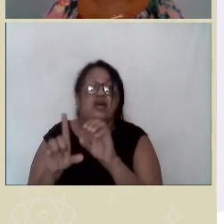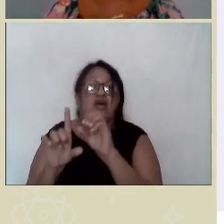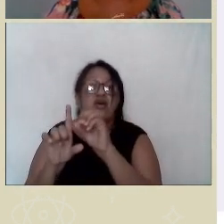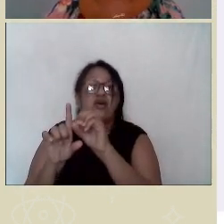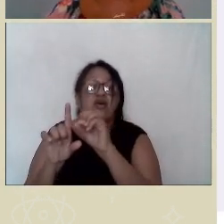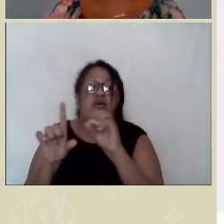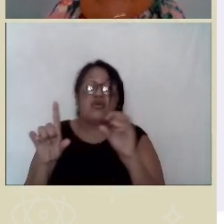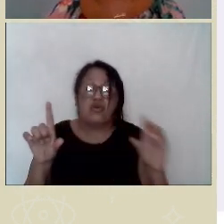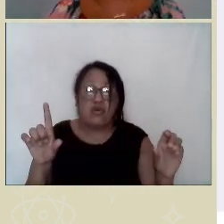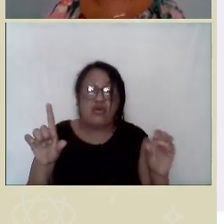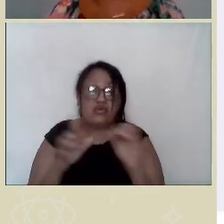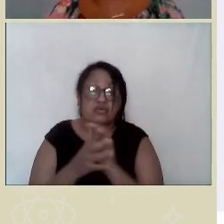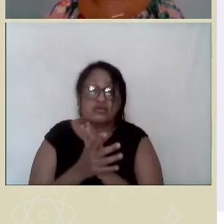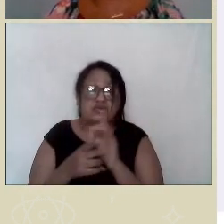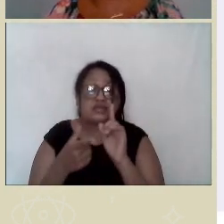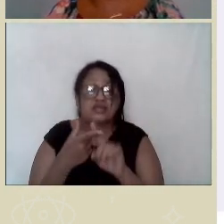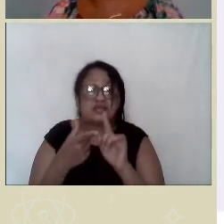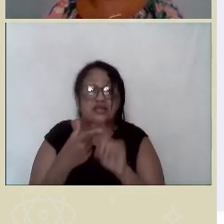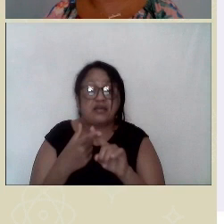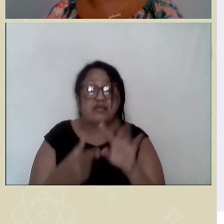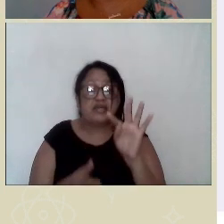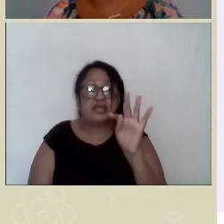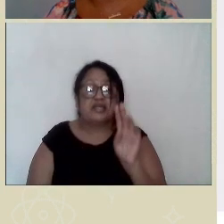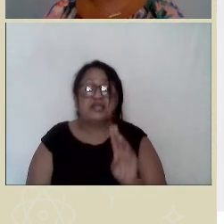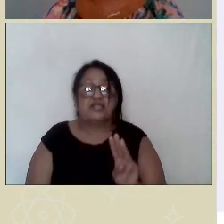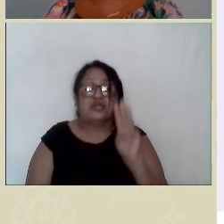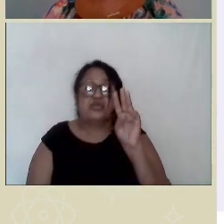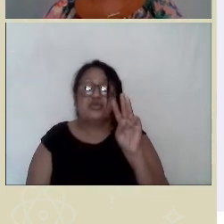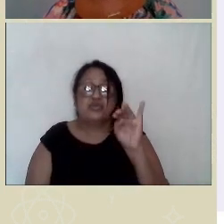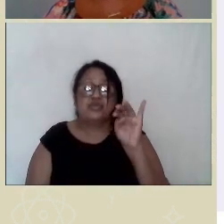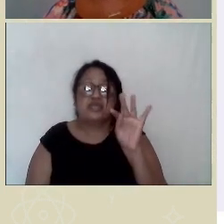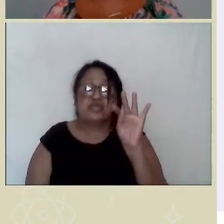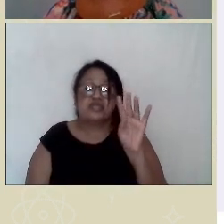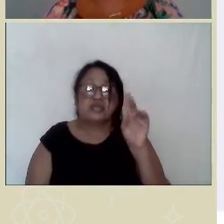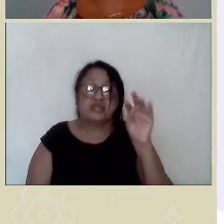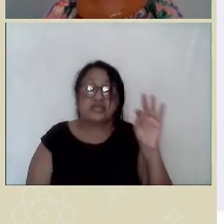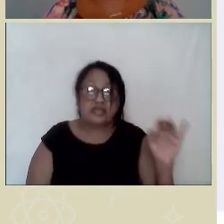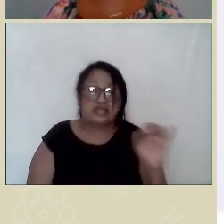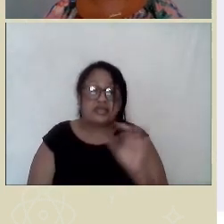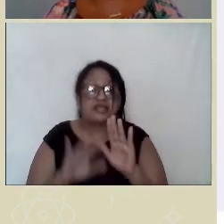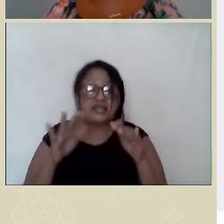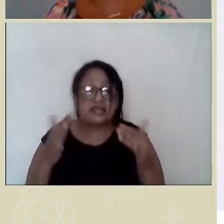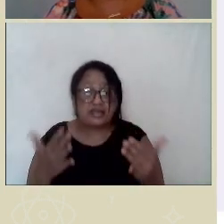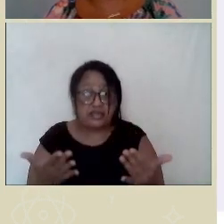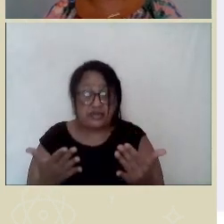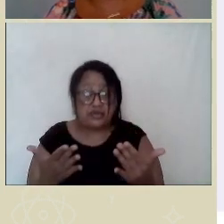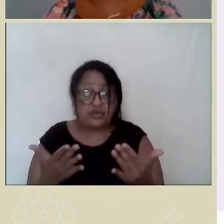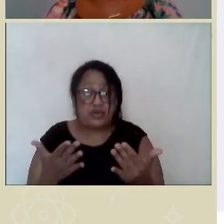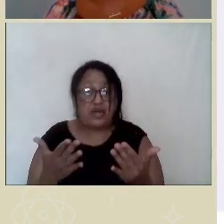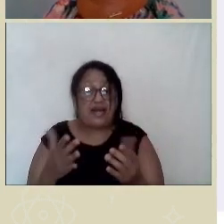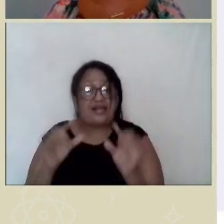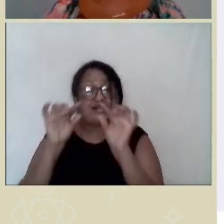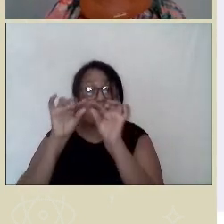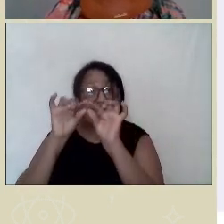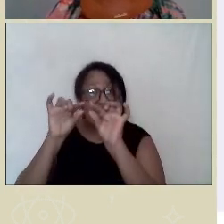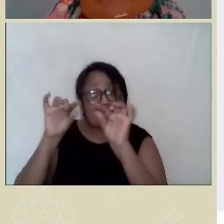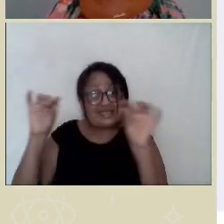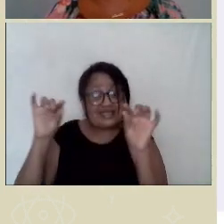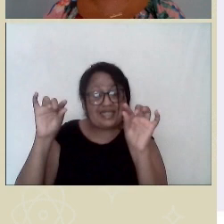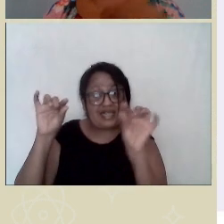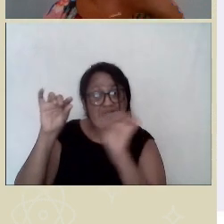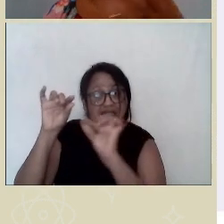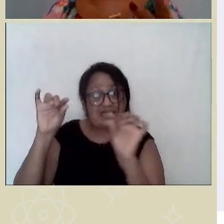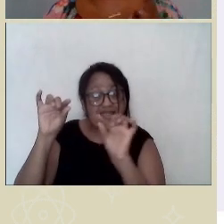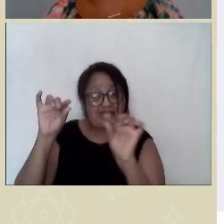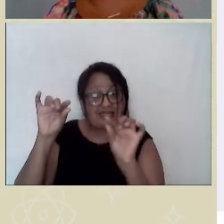evitar la propagación de la desinformación sobre las vacunas a expressão destacada han puesto em marcha significa